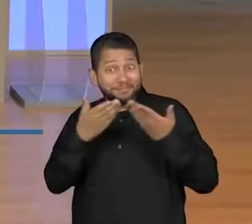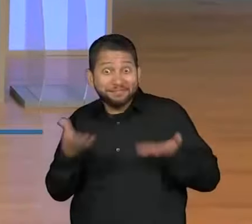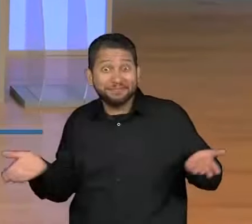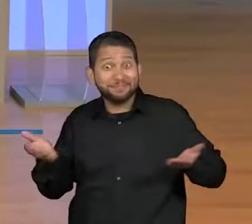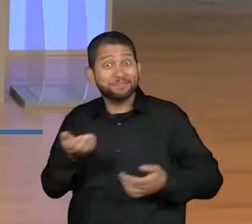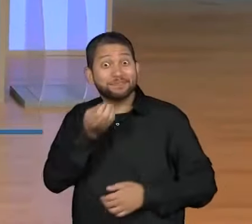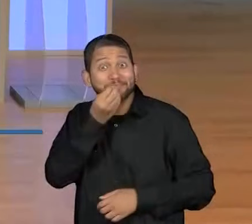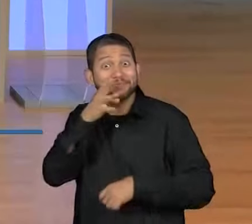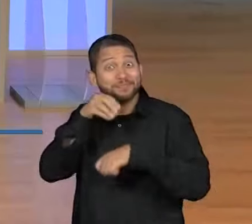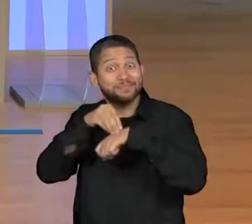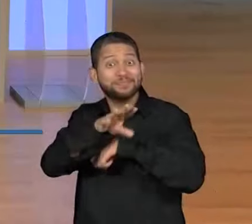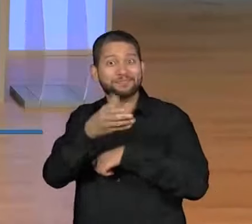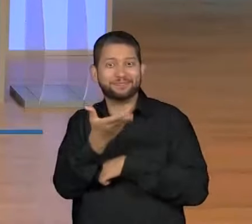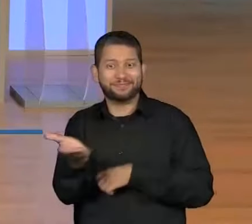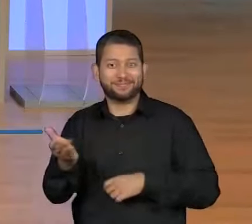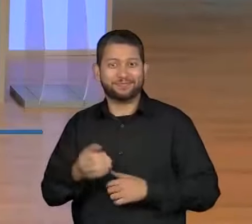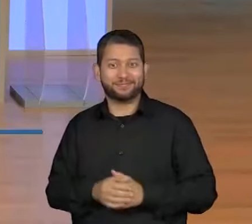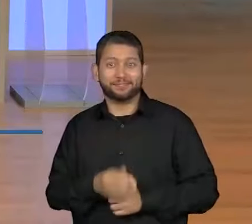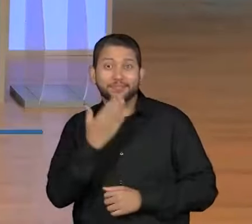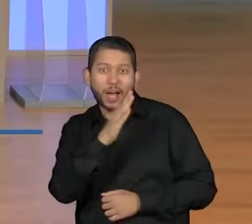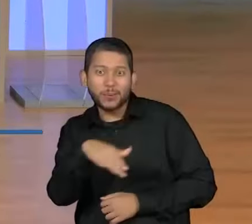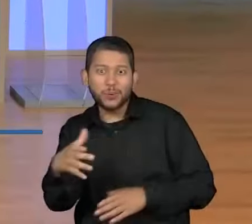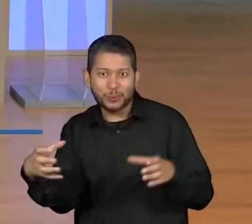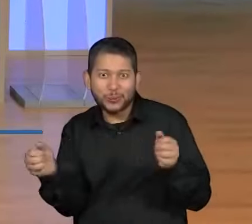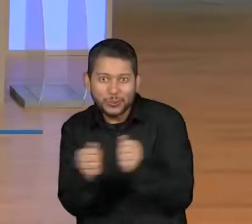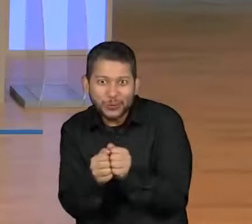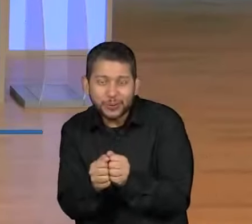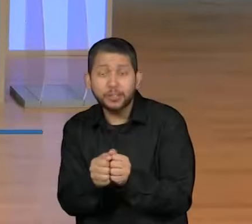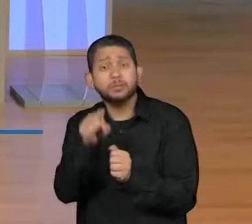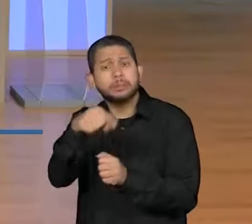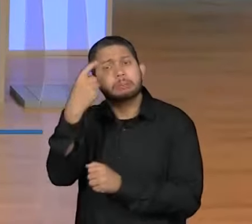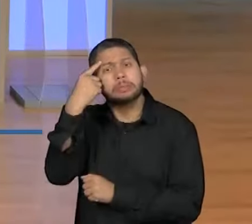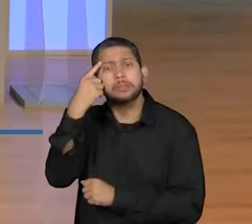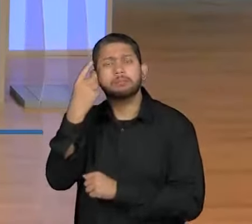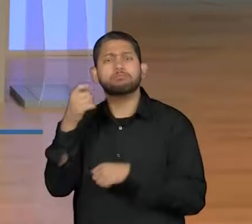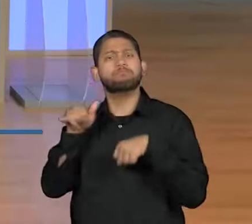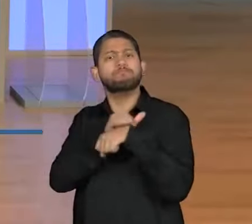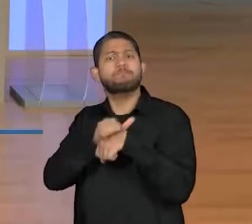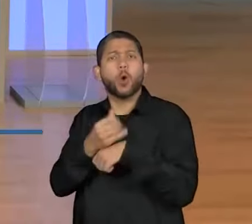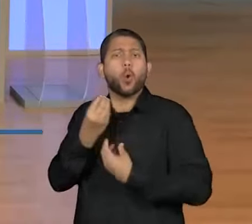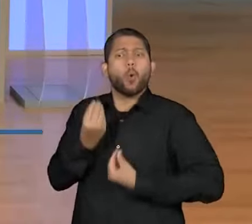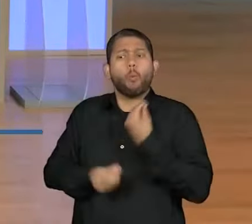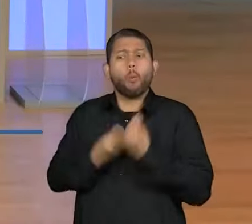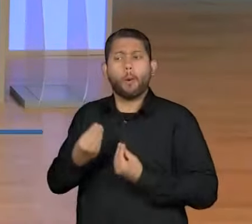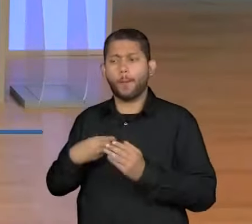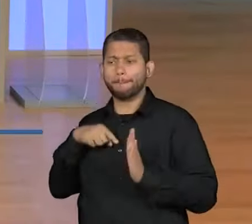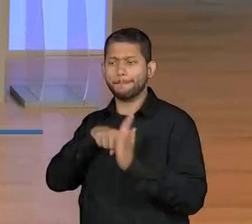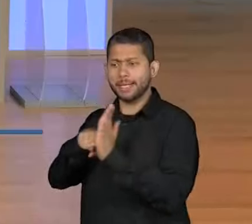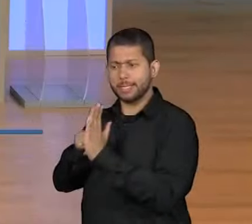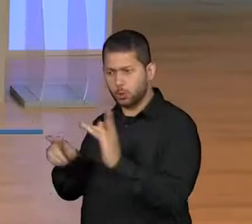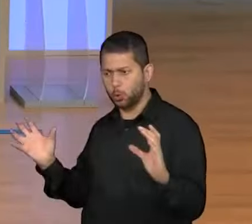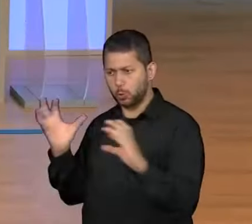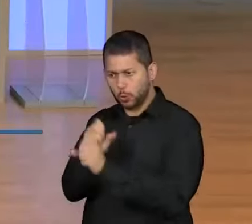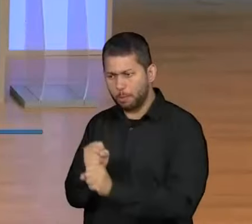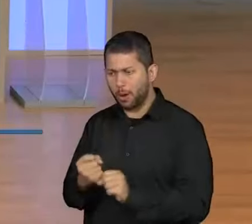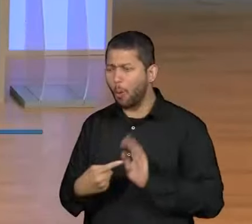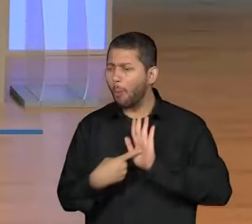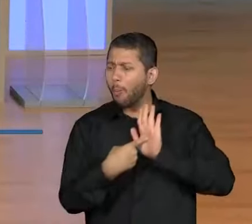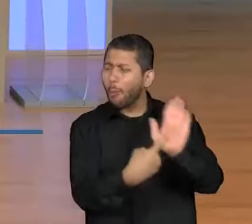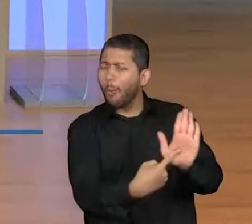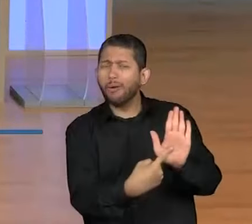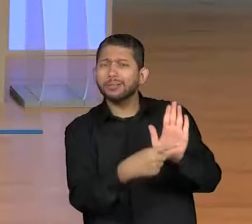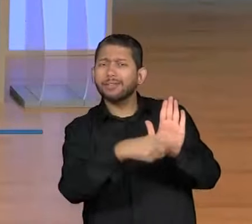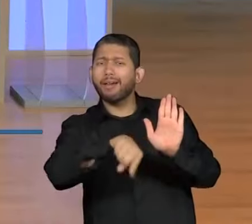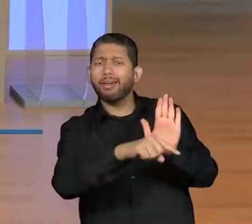vai pensar coletivamente com seus colegas uma forma de apresentar tudo que vocês pesquisaram. E aí você pode pensar